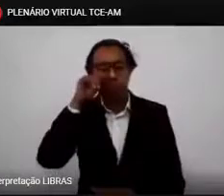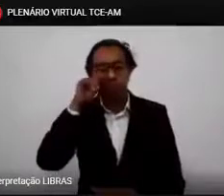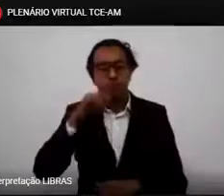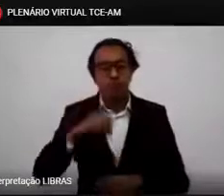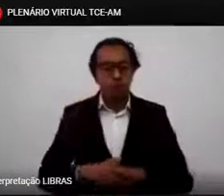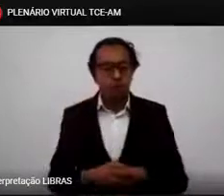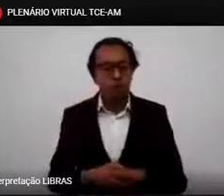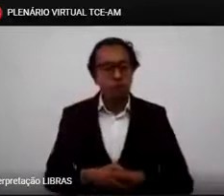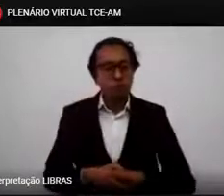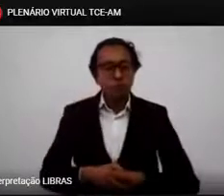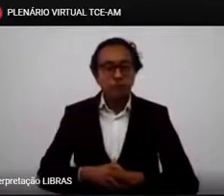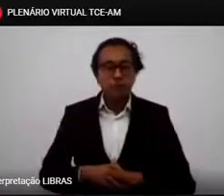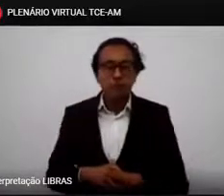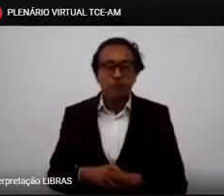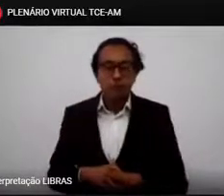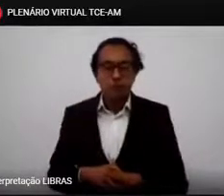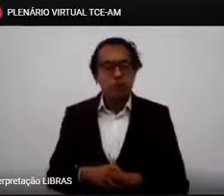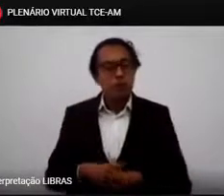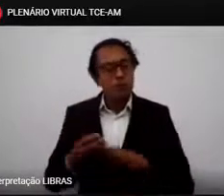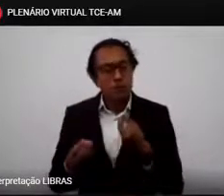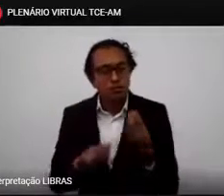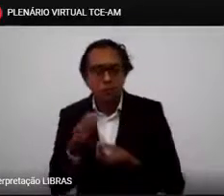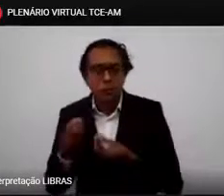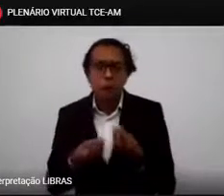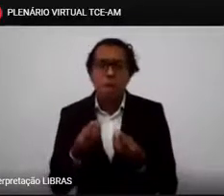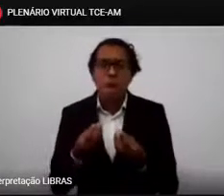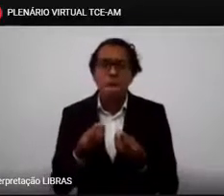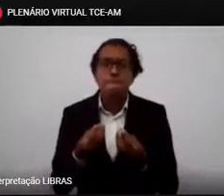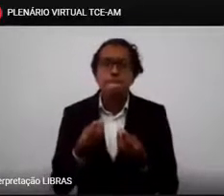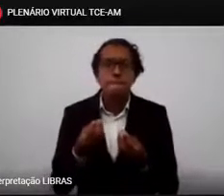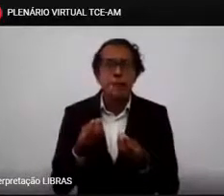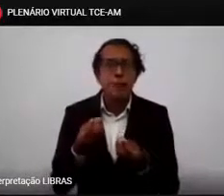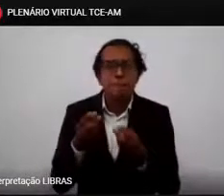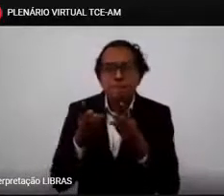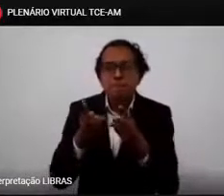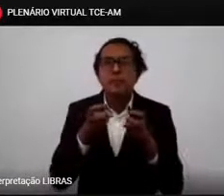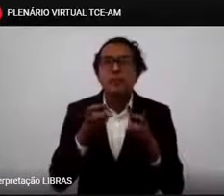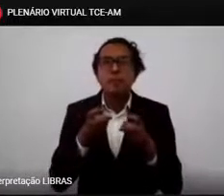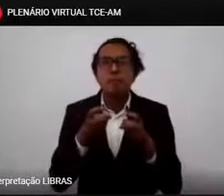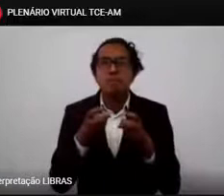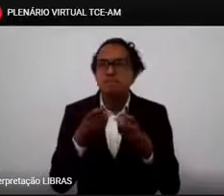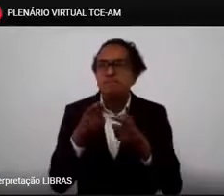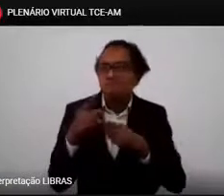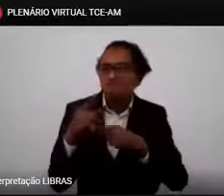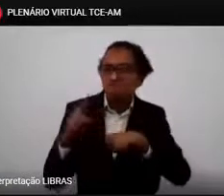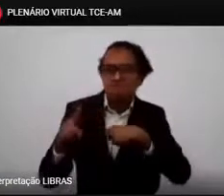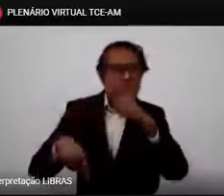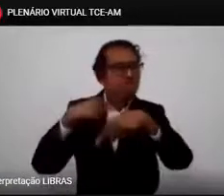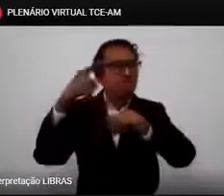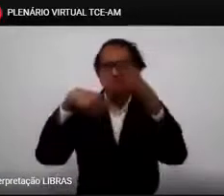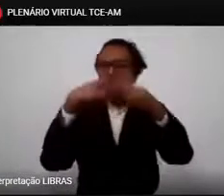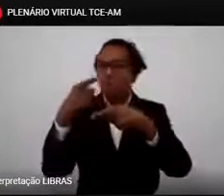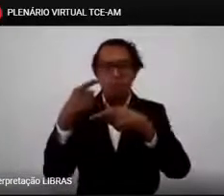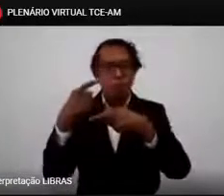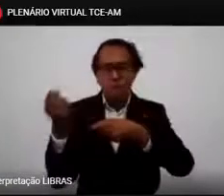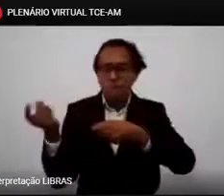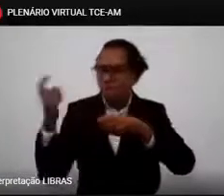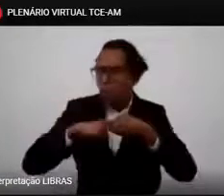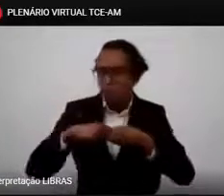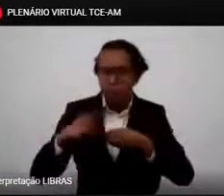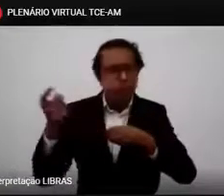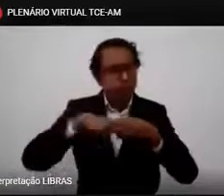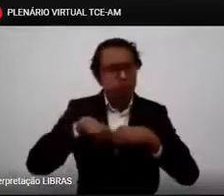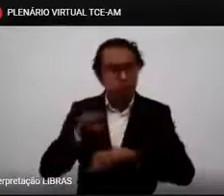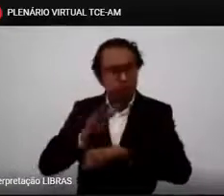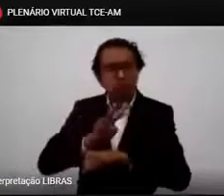com uma incrível capacidade de reciclar os nutrientes. Os solos tropicais são